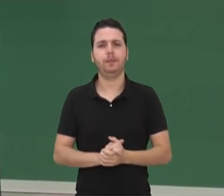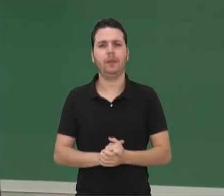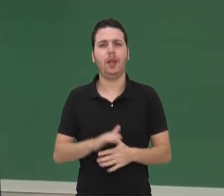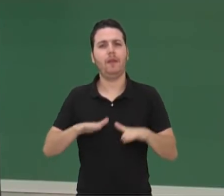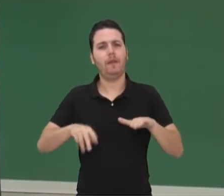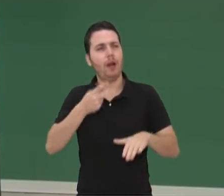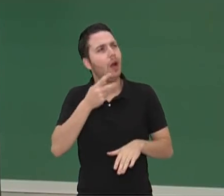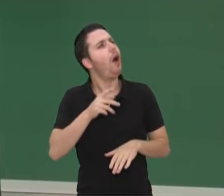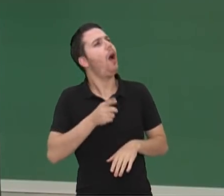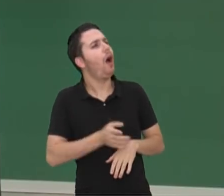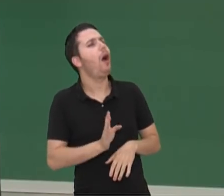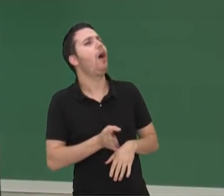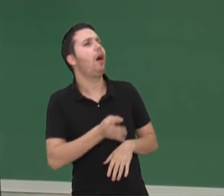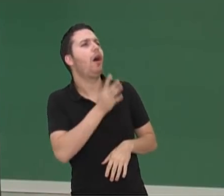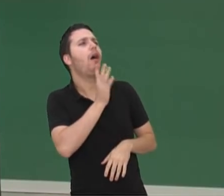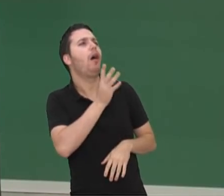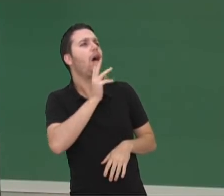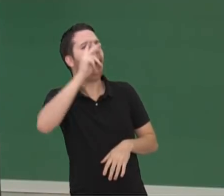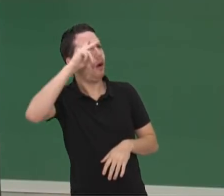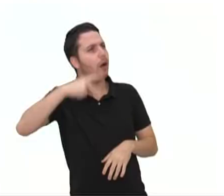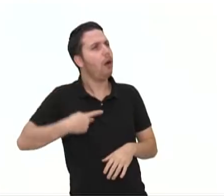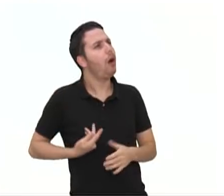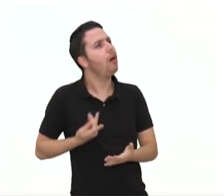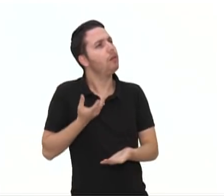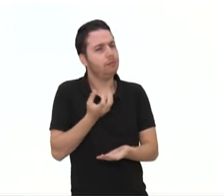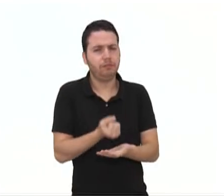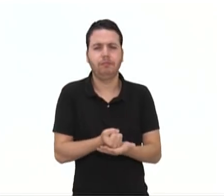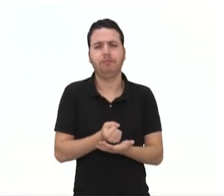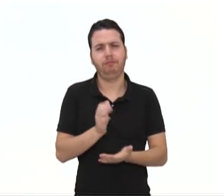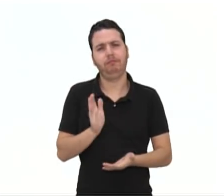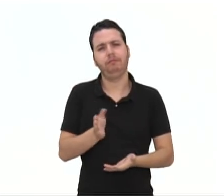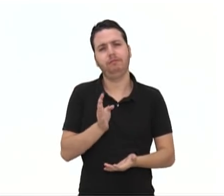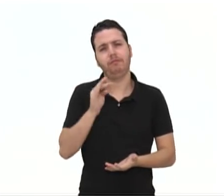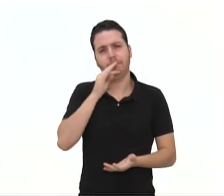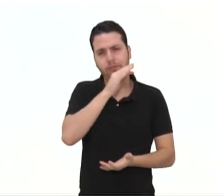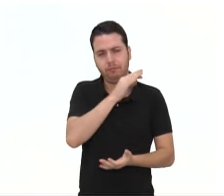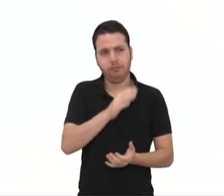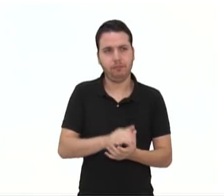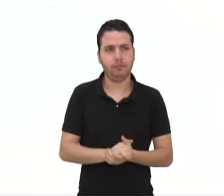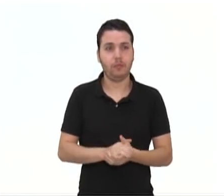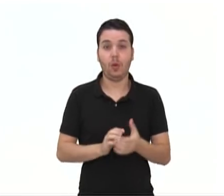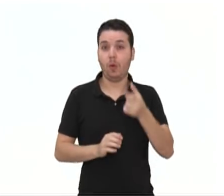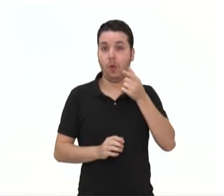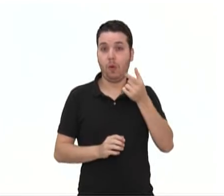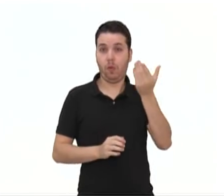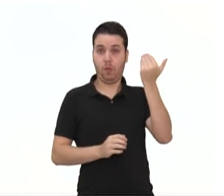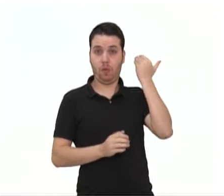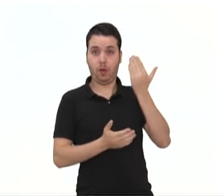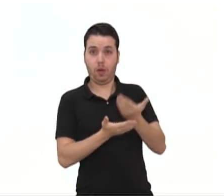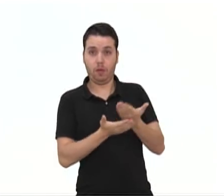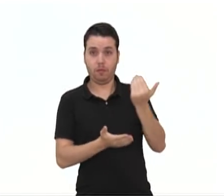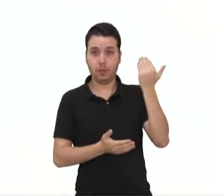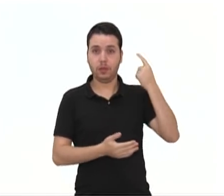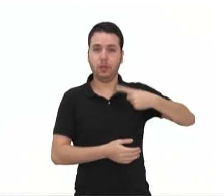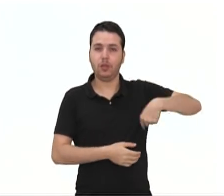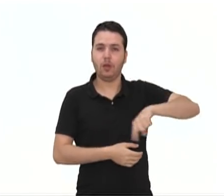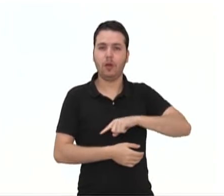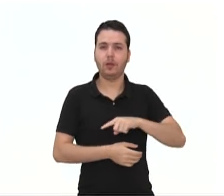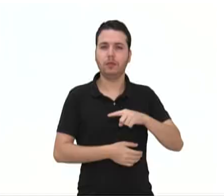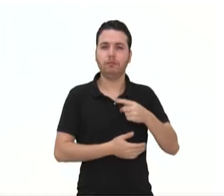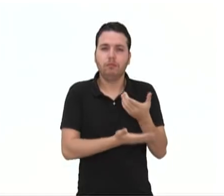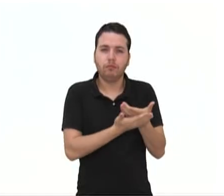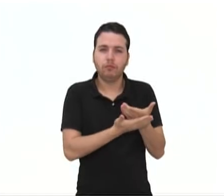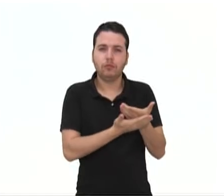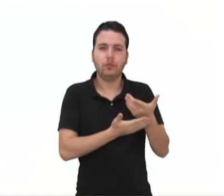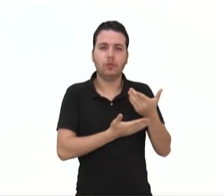Trabalhamos na aula passada a entrevista oral. Você lembra que quando nós vamos conversar com as pessoas, nós temos que